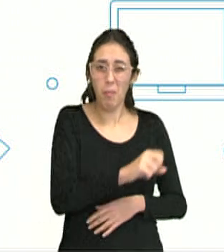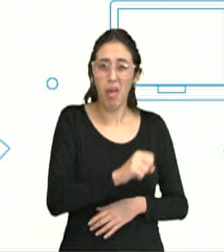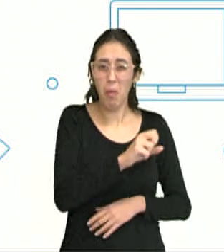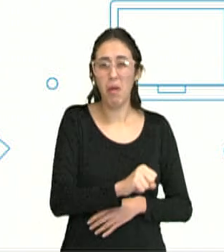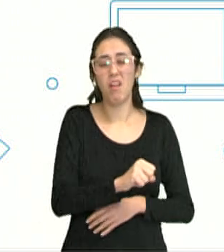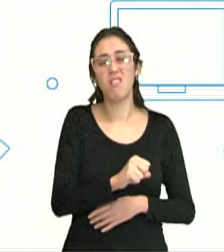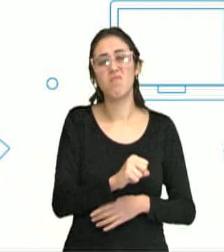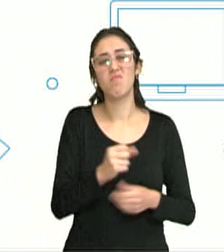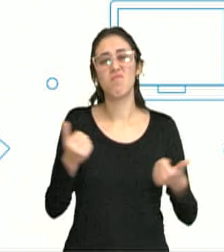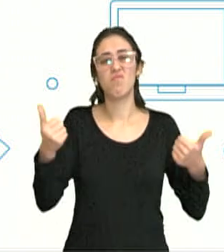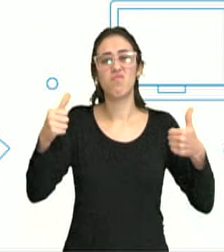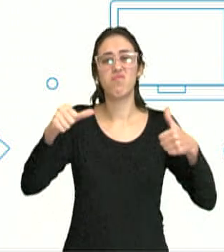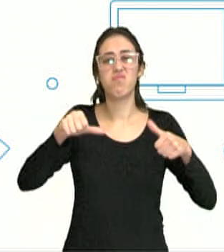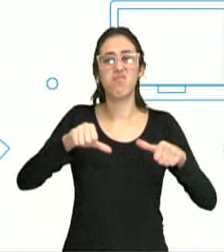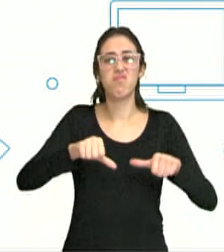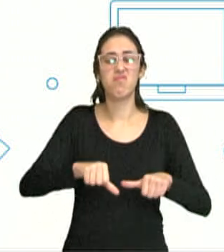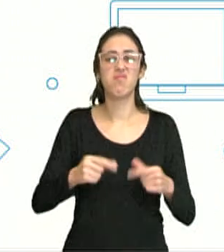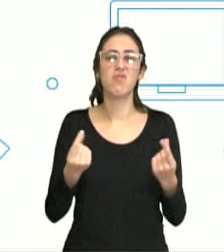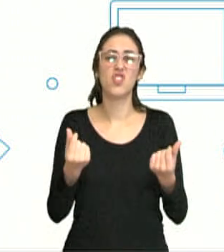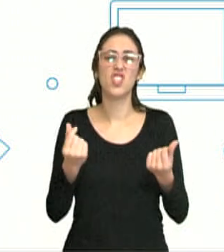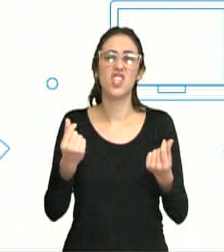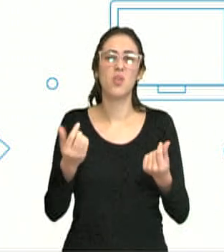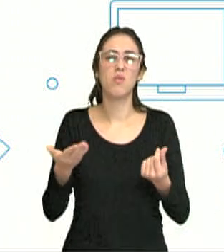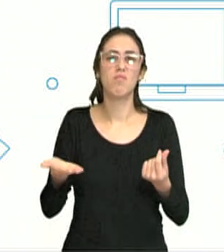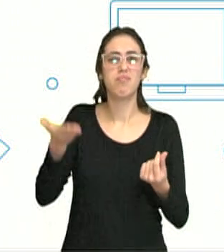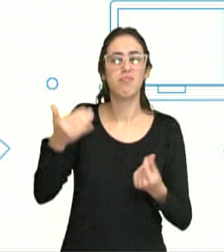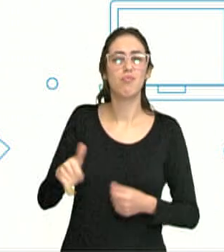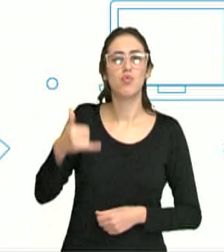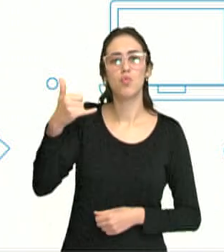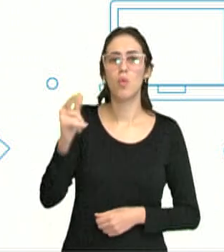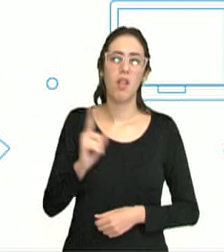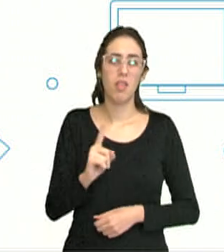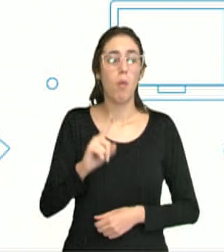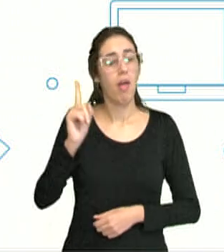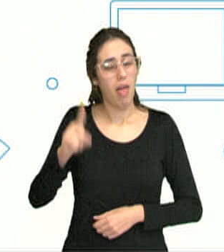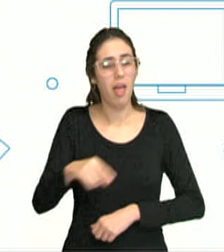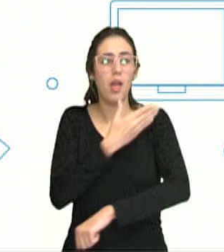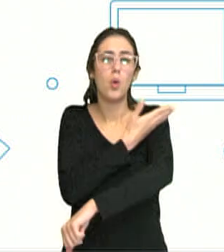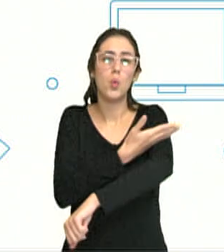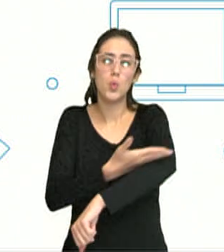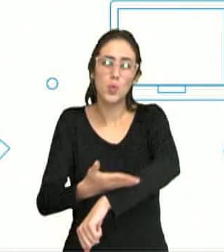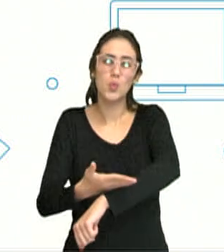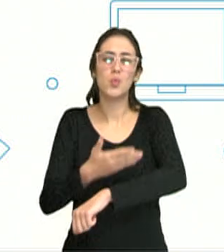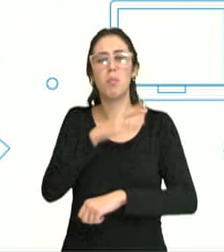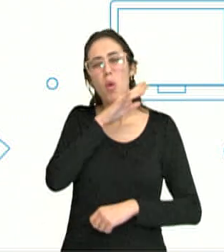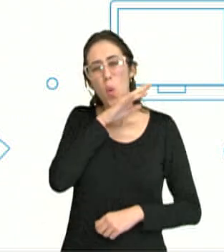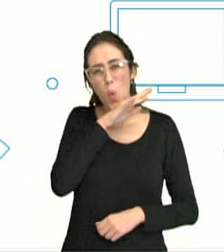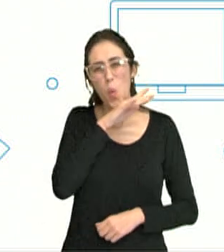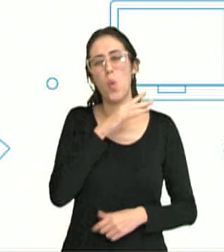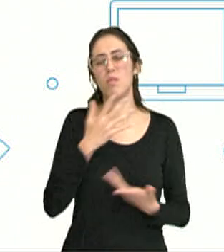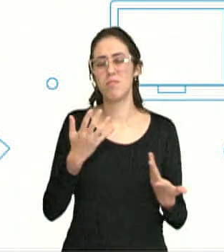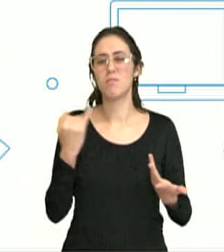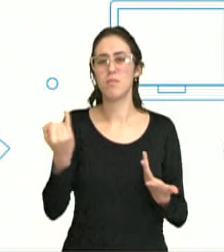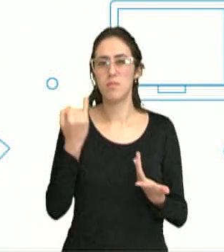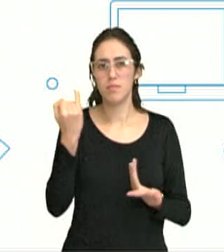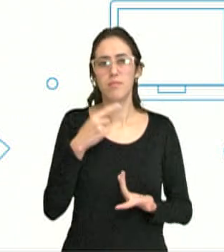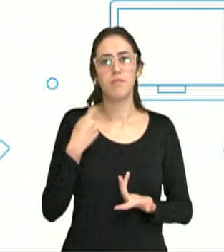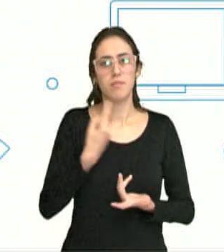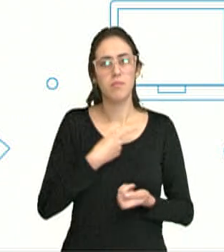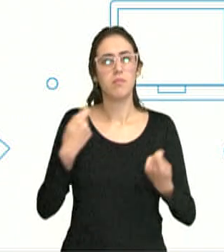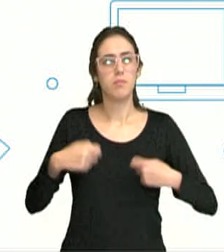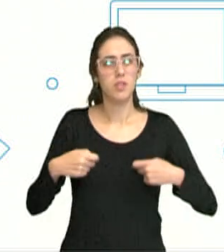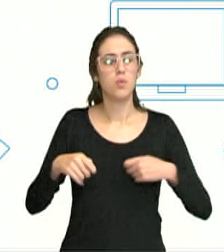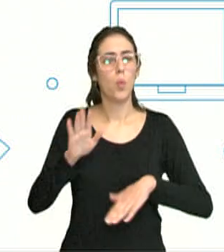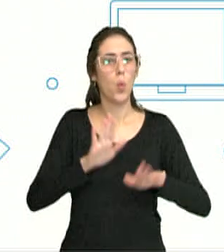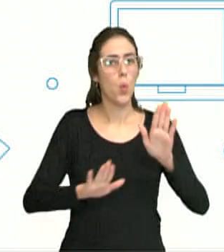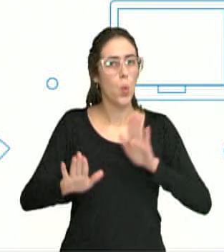fez e ela perde o sentido. Então ele chama isso de hábito podre. Então a gente tem que se policiar exatamente quando faz uma